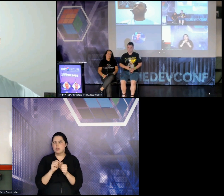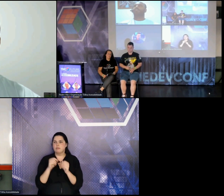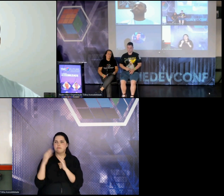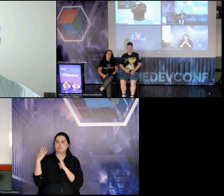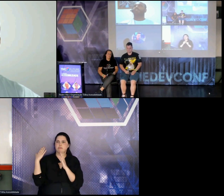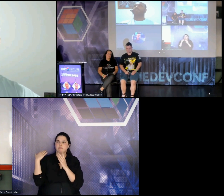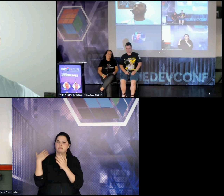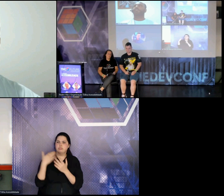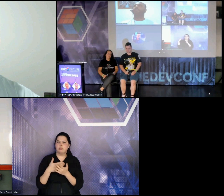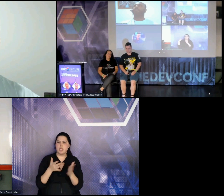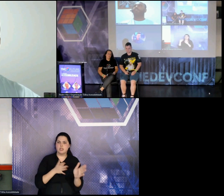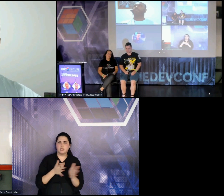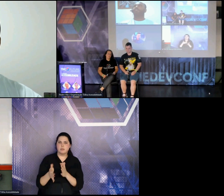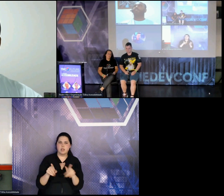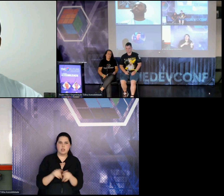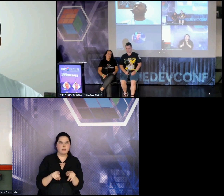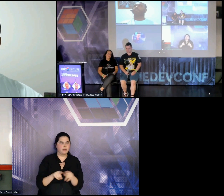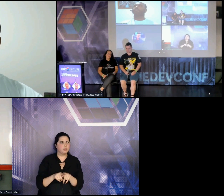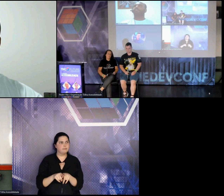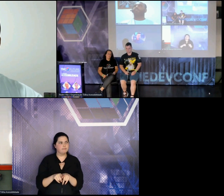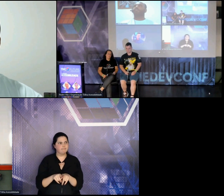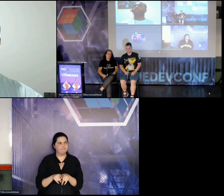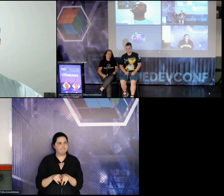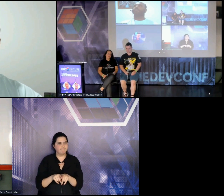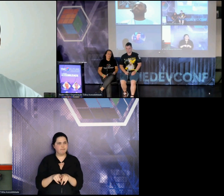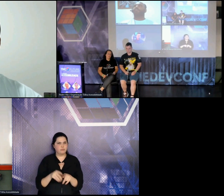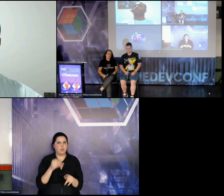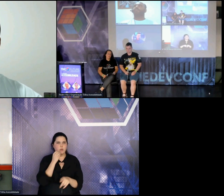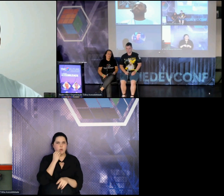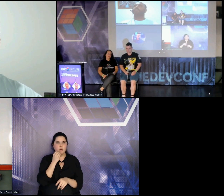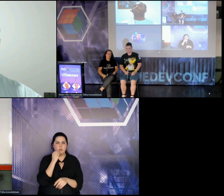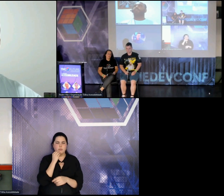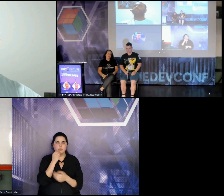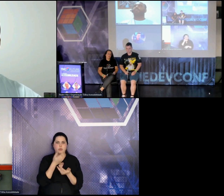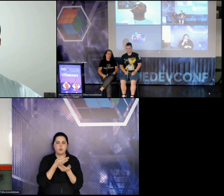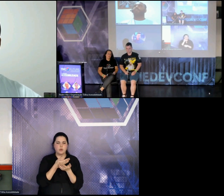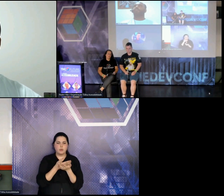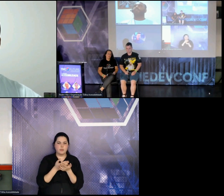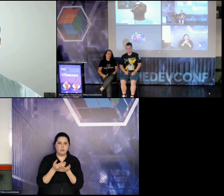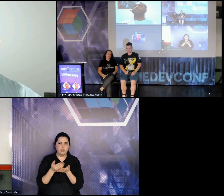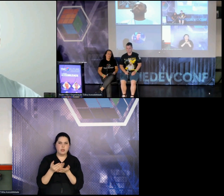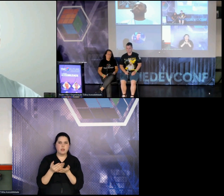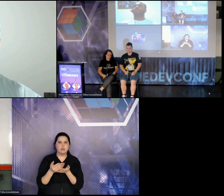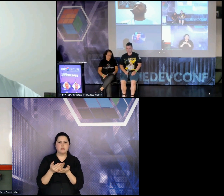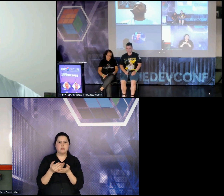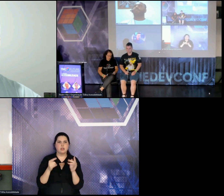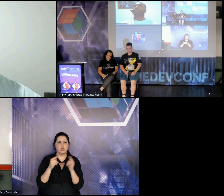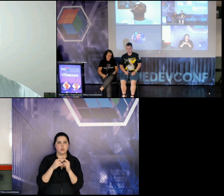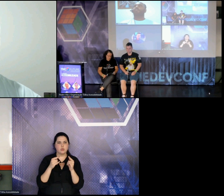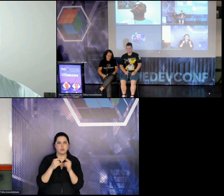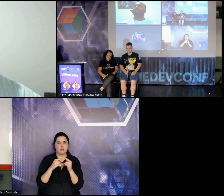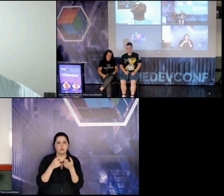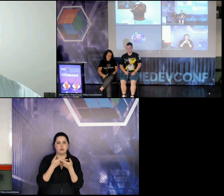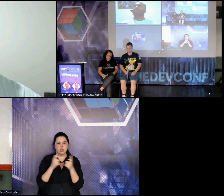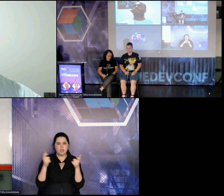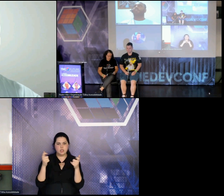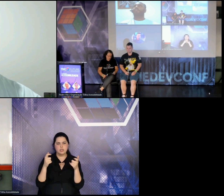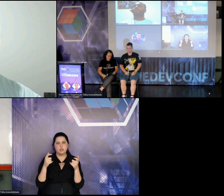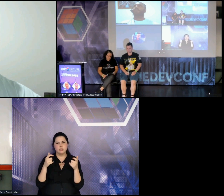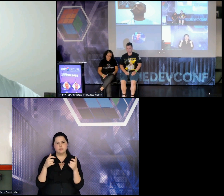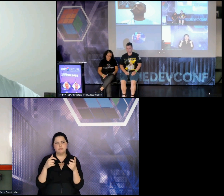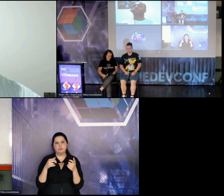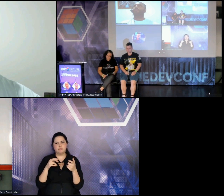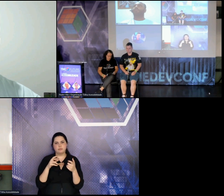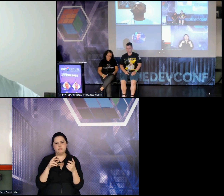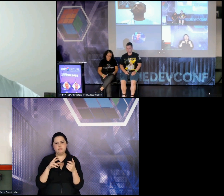de acessibilidade, né? E, lógico, quando a gente começa, principalmente numa instituição grande, não é